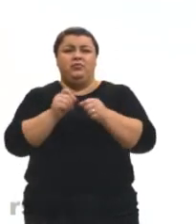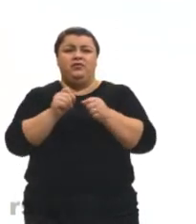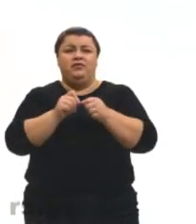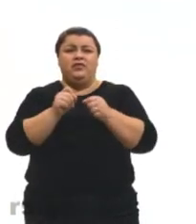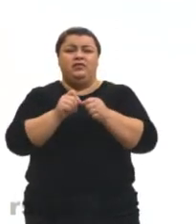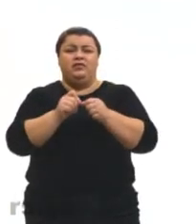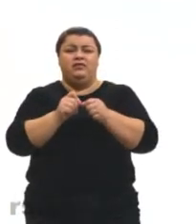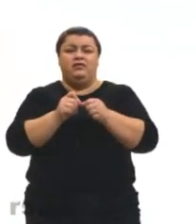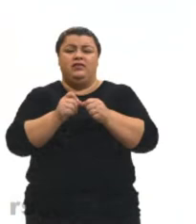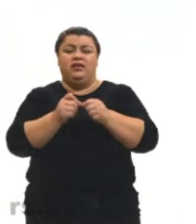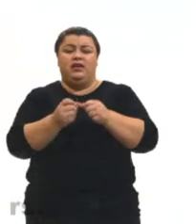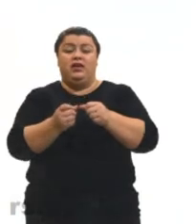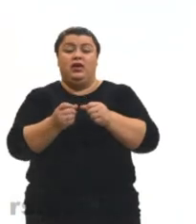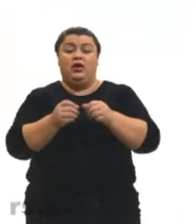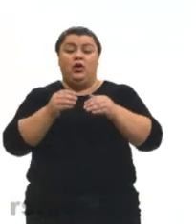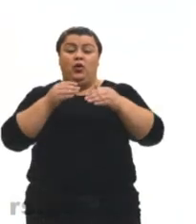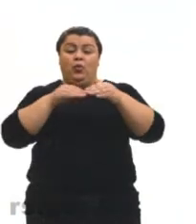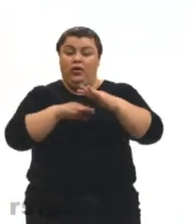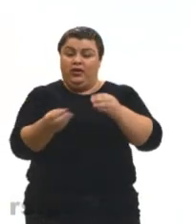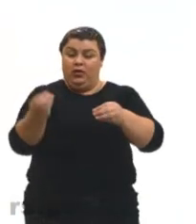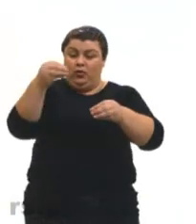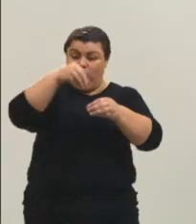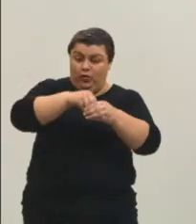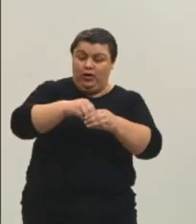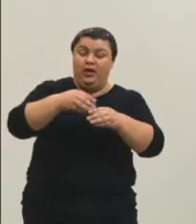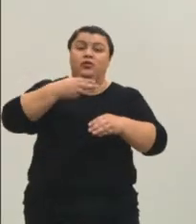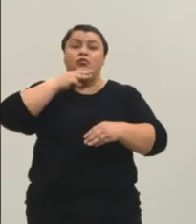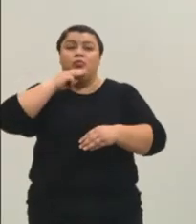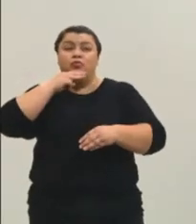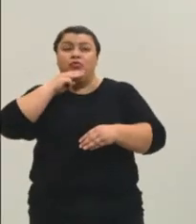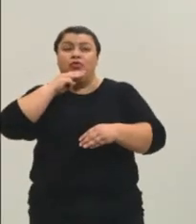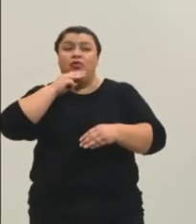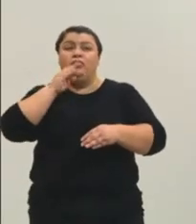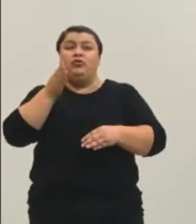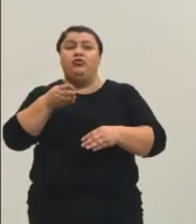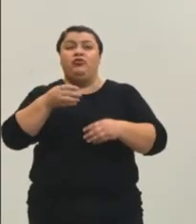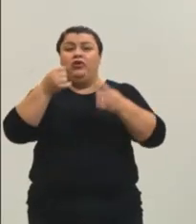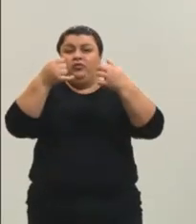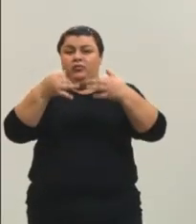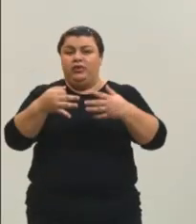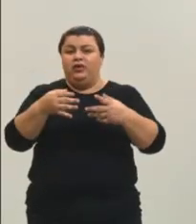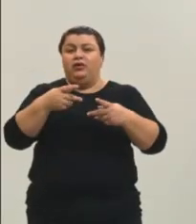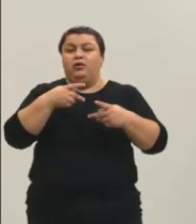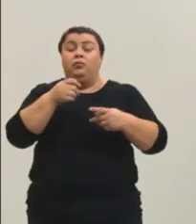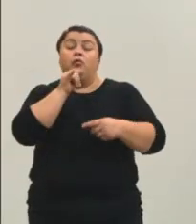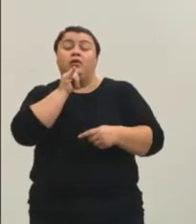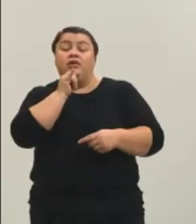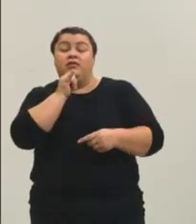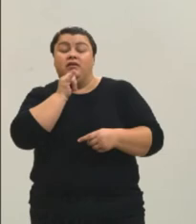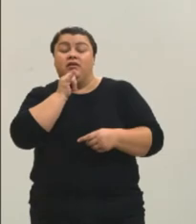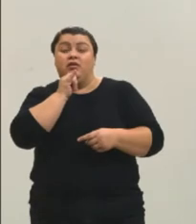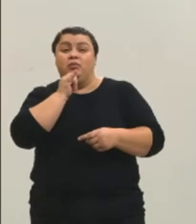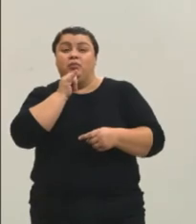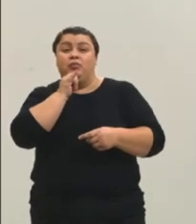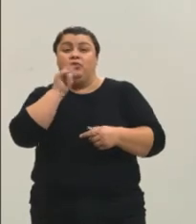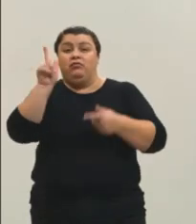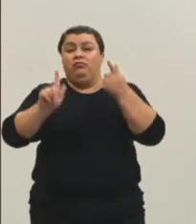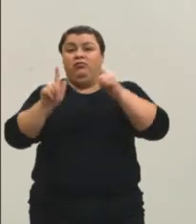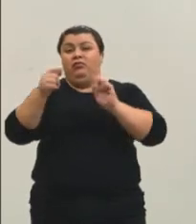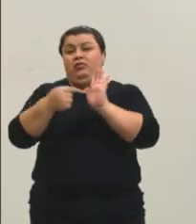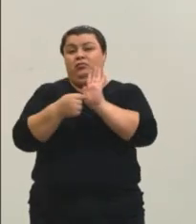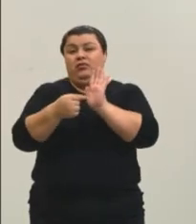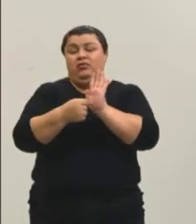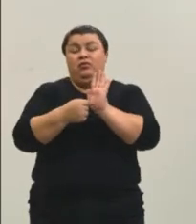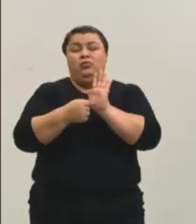problema da representatividade que já fala ali no enredo da Mangueira né os acervos dos museus Então tem muito